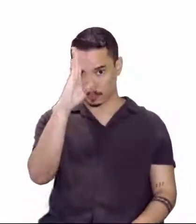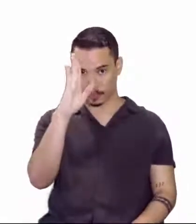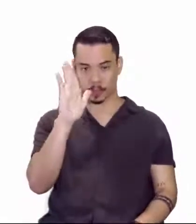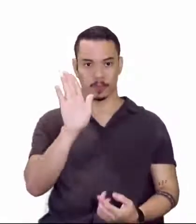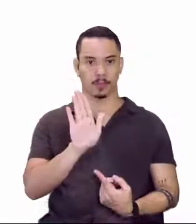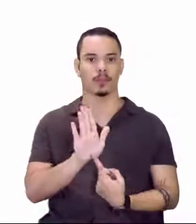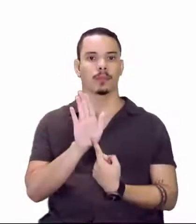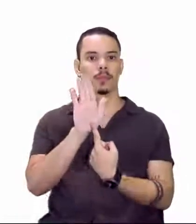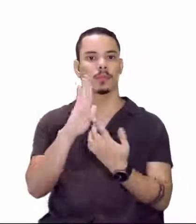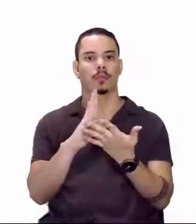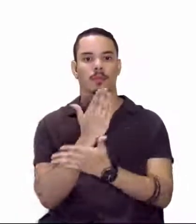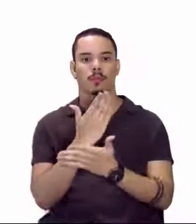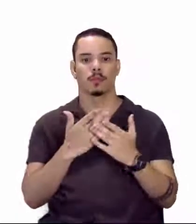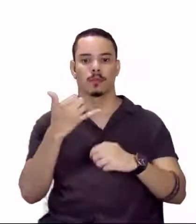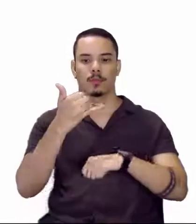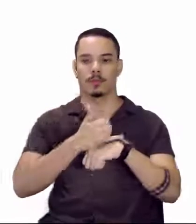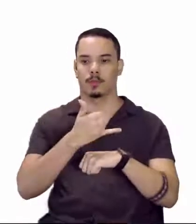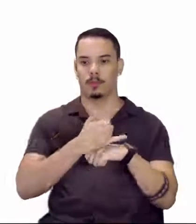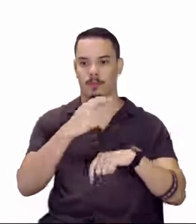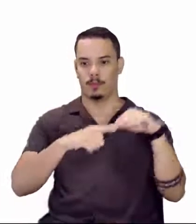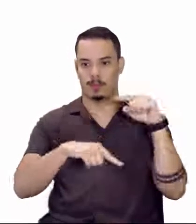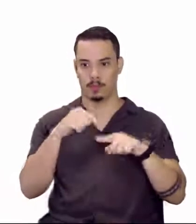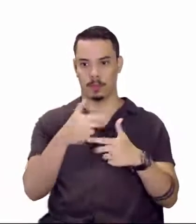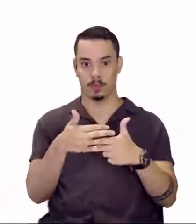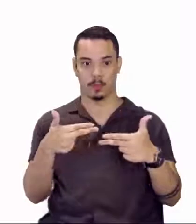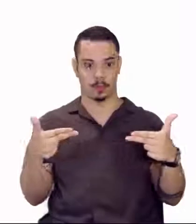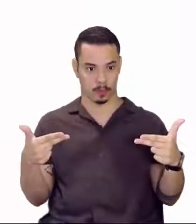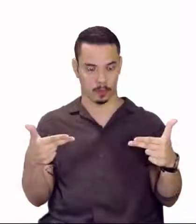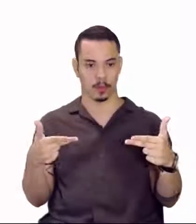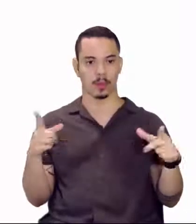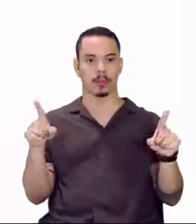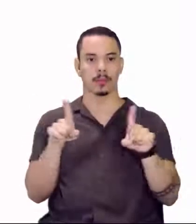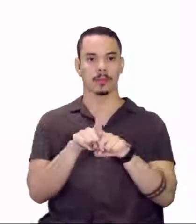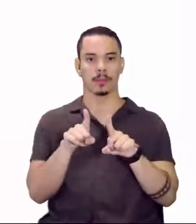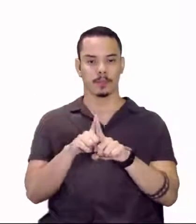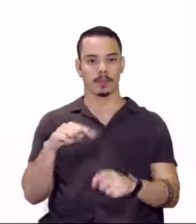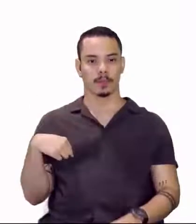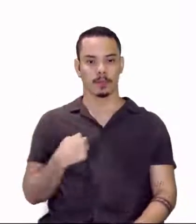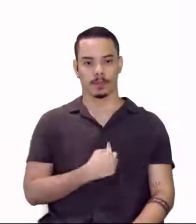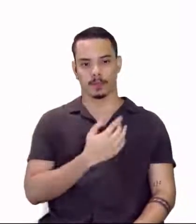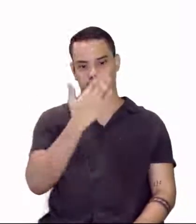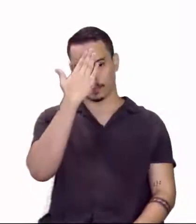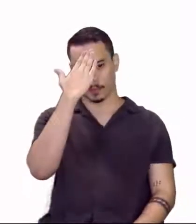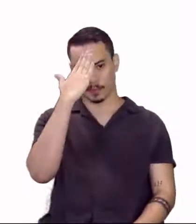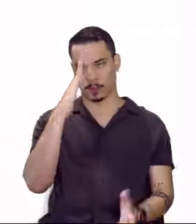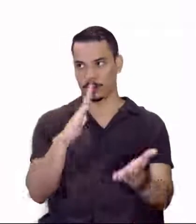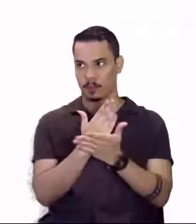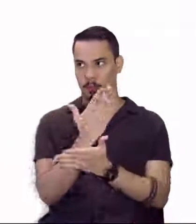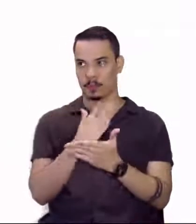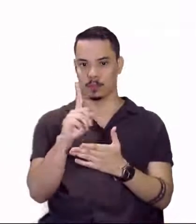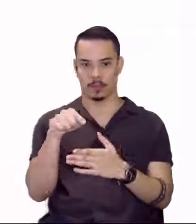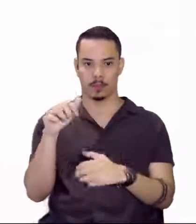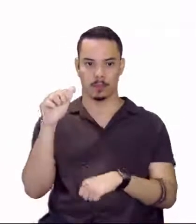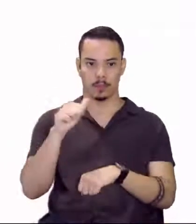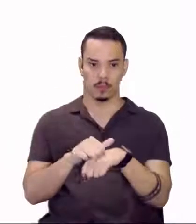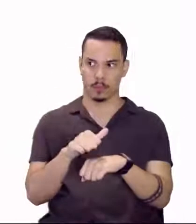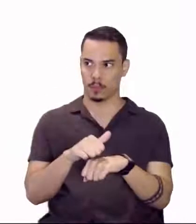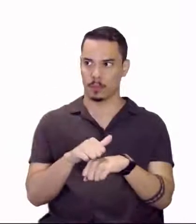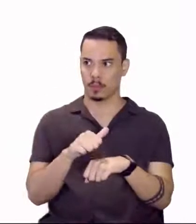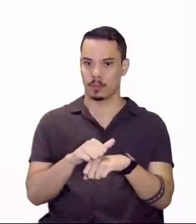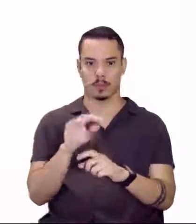apresentam os metais. E sabemos ainda que os metais eles são sólidos